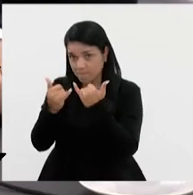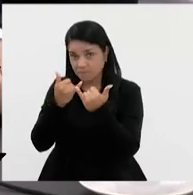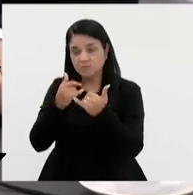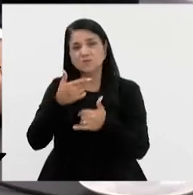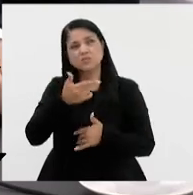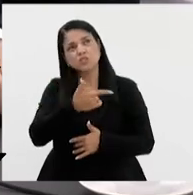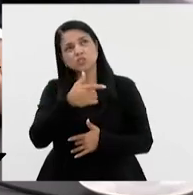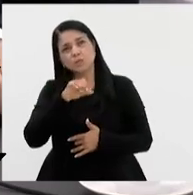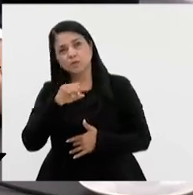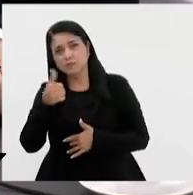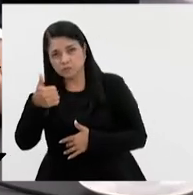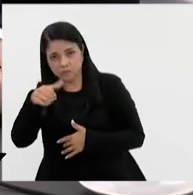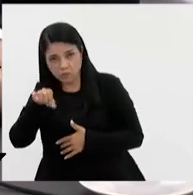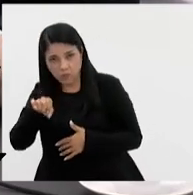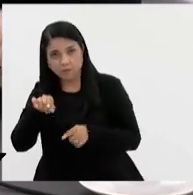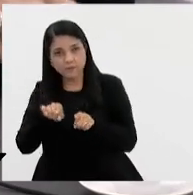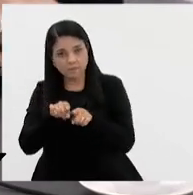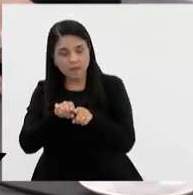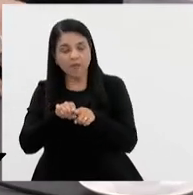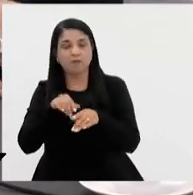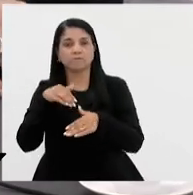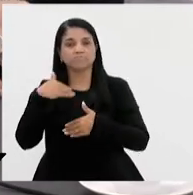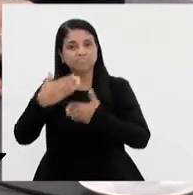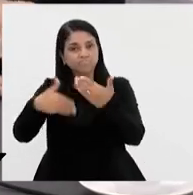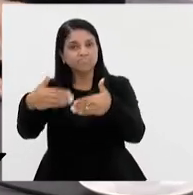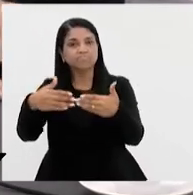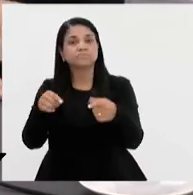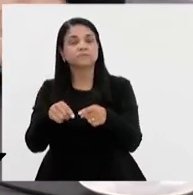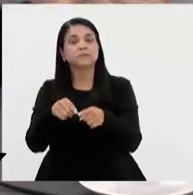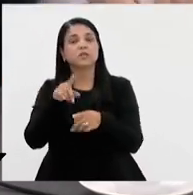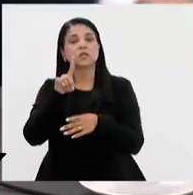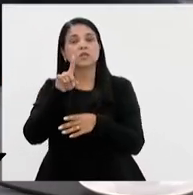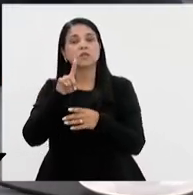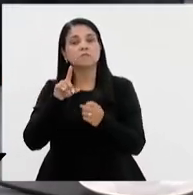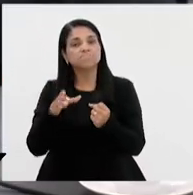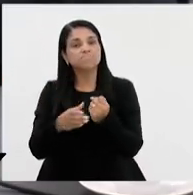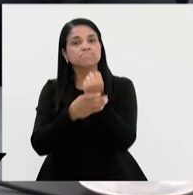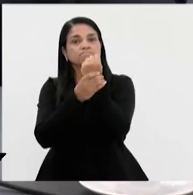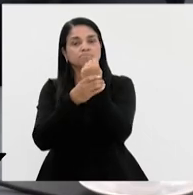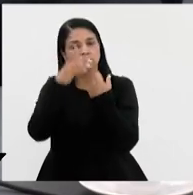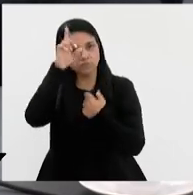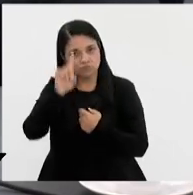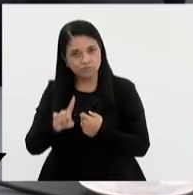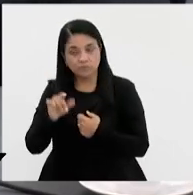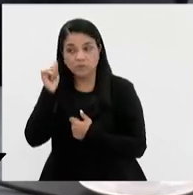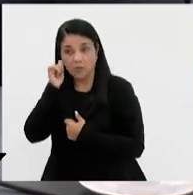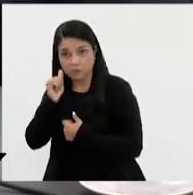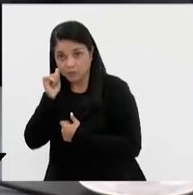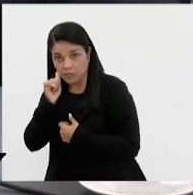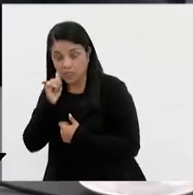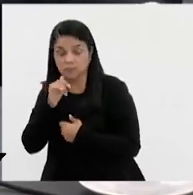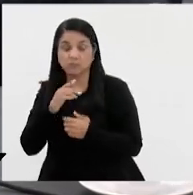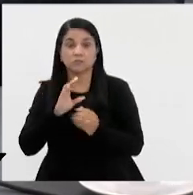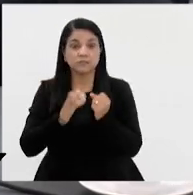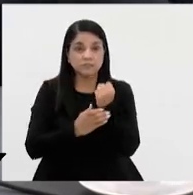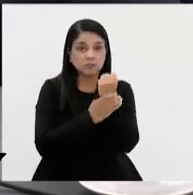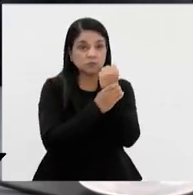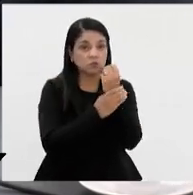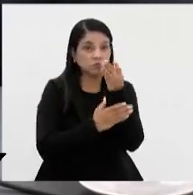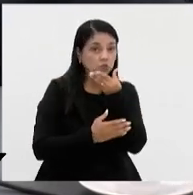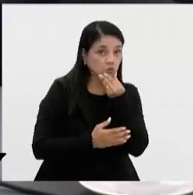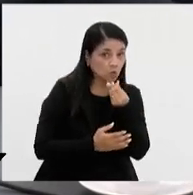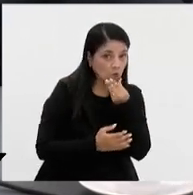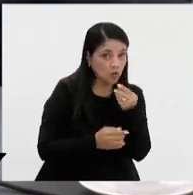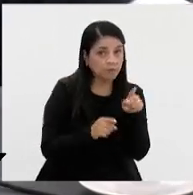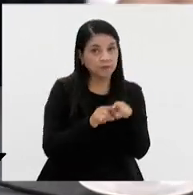tramitando, para que a gente possa, né, guardar o direito de cada um, das mulheres, dos homens e também